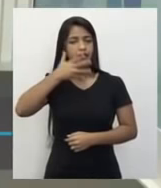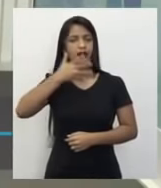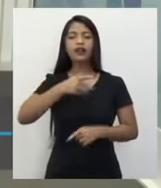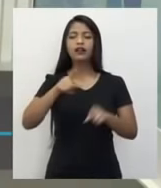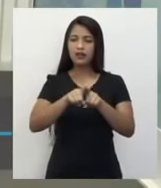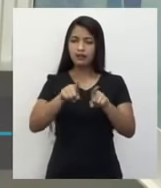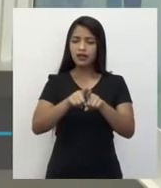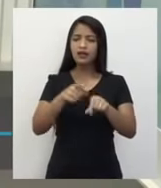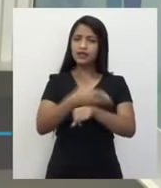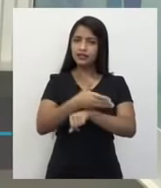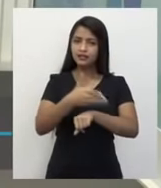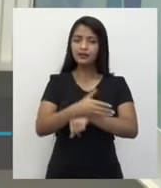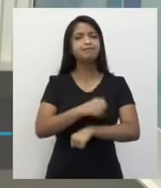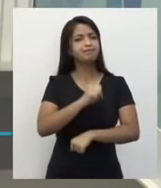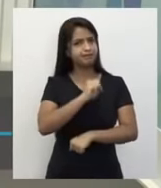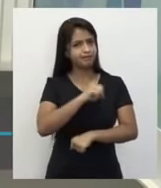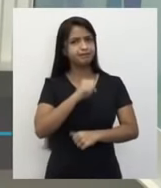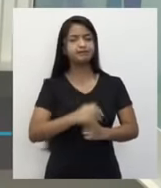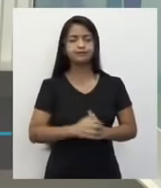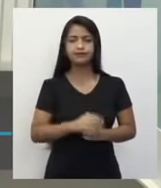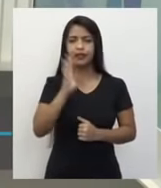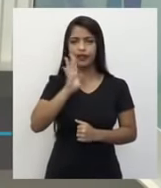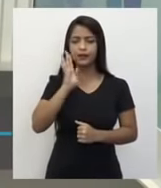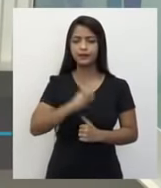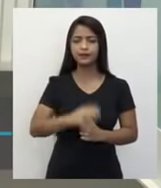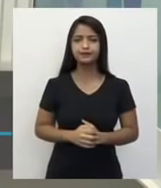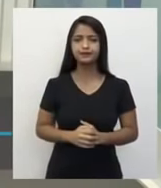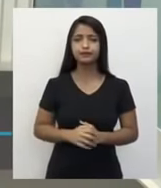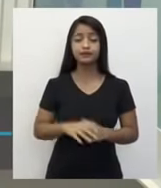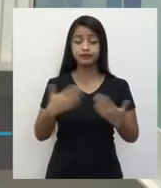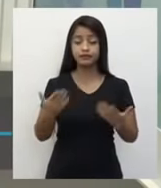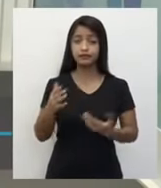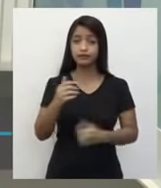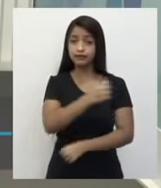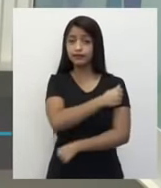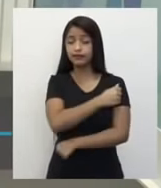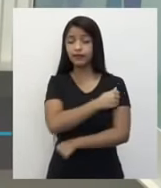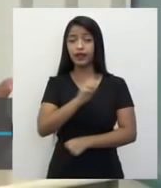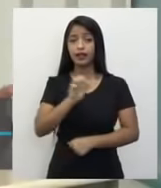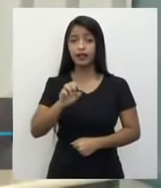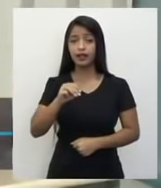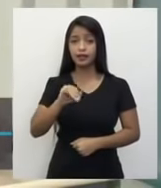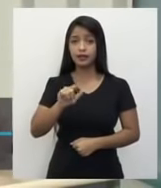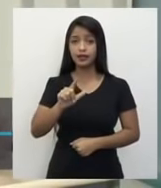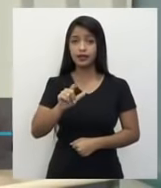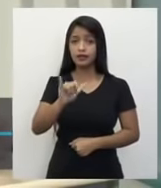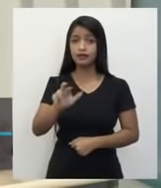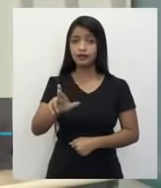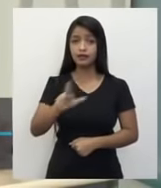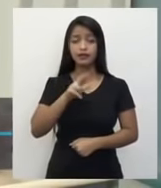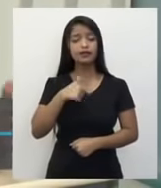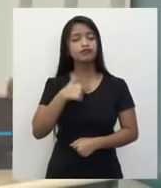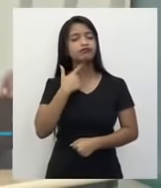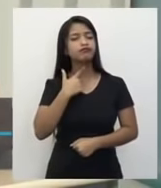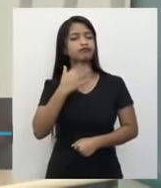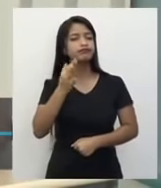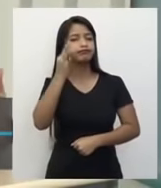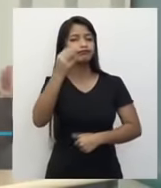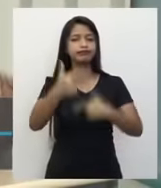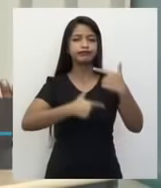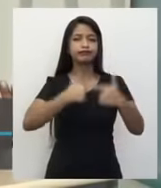parte. Legal, turma. Ó, só vou comentar aqui um recado da Emily. A Emily falou assim, eu quero ser atriz ou cantora, ou até as duas coisas. Bom,